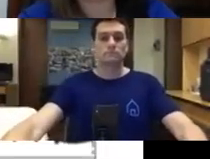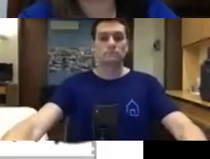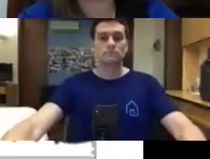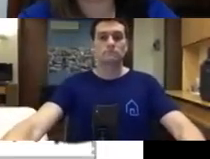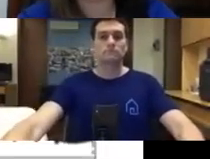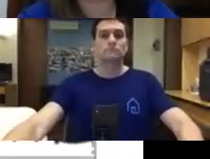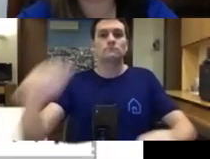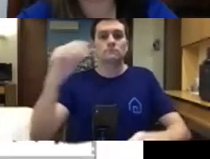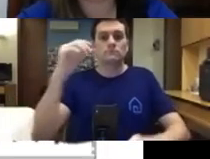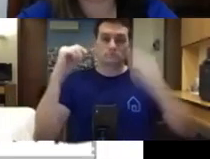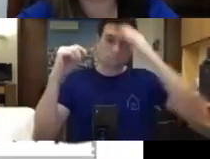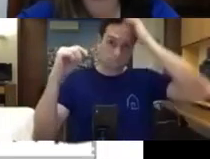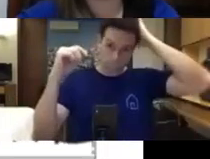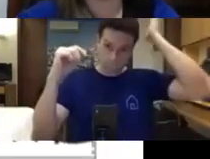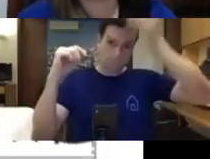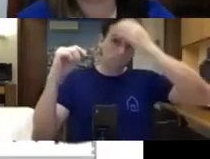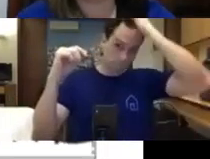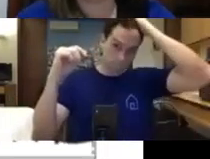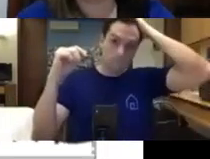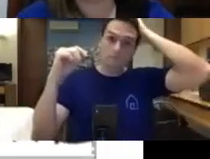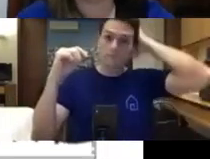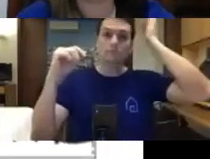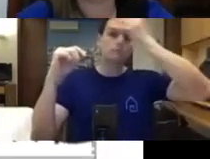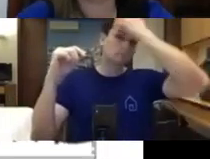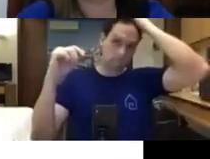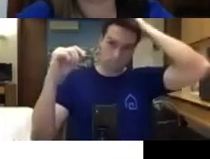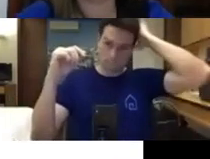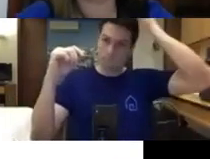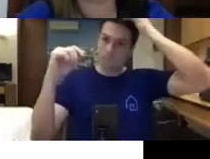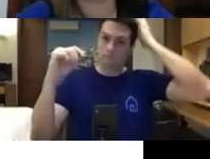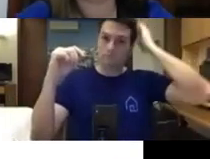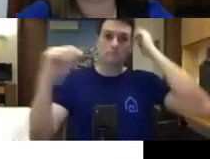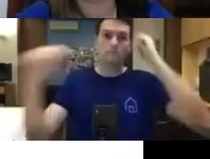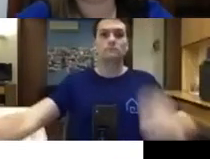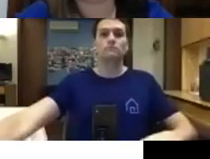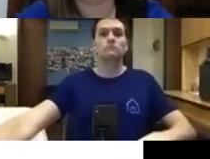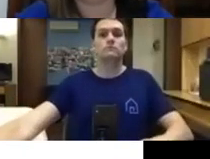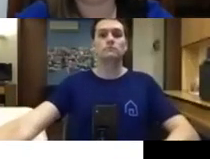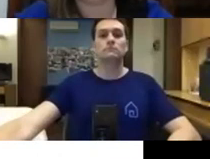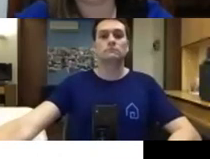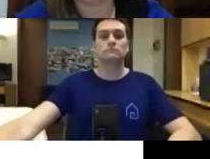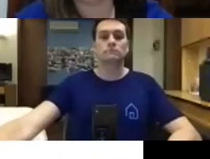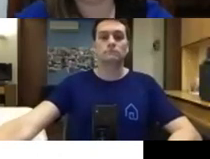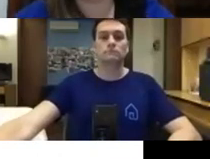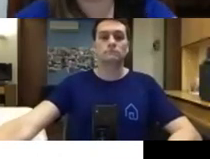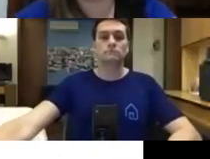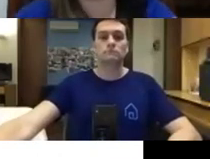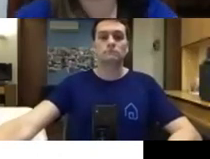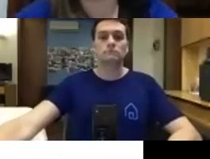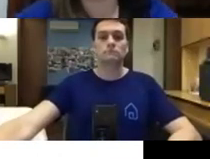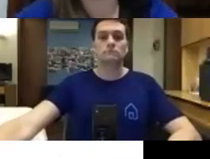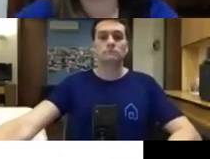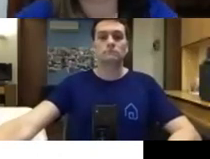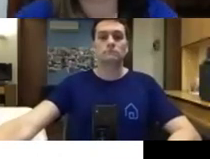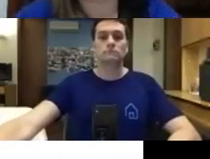vai crescendo a temperatura em função do tempo, até que acaba a carga térmica, né? Até que acaba o que queimar. Aí ele começa a